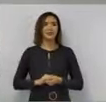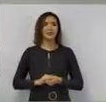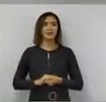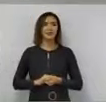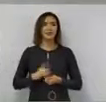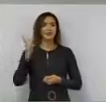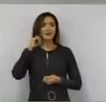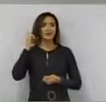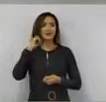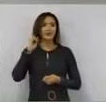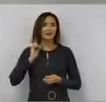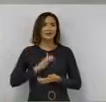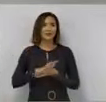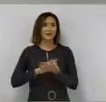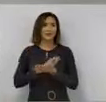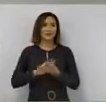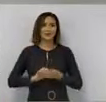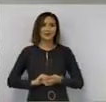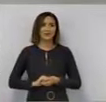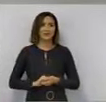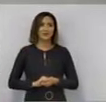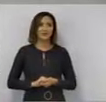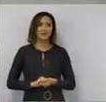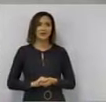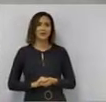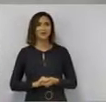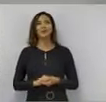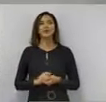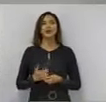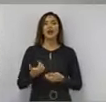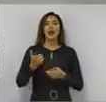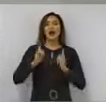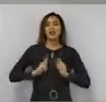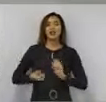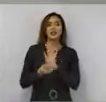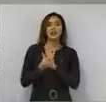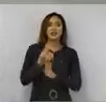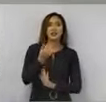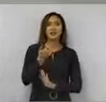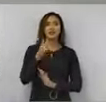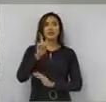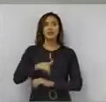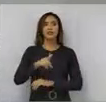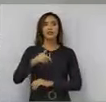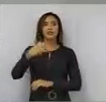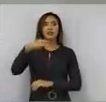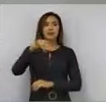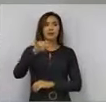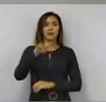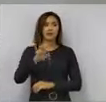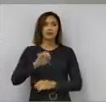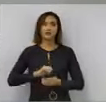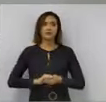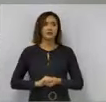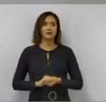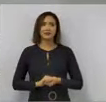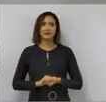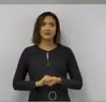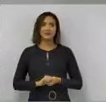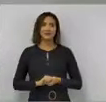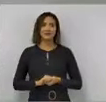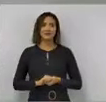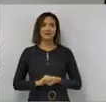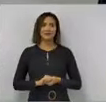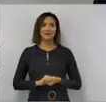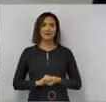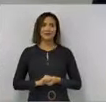vai executar o projeto, e o agente financeiro será o BID. Tá? O projeto, ele faz